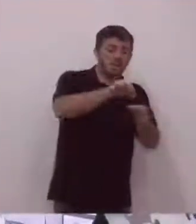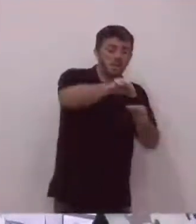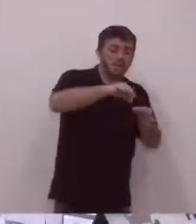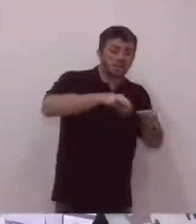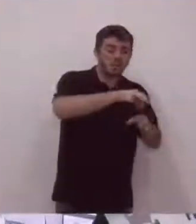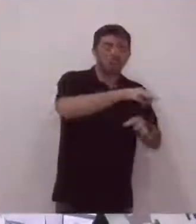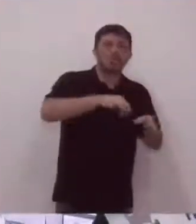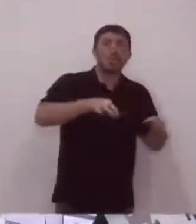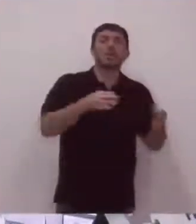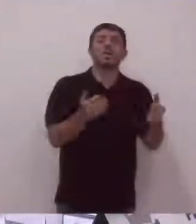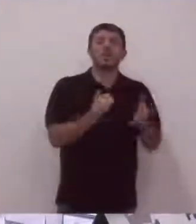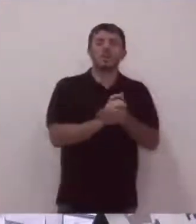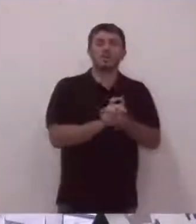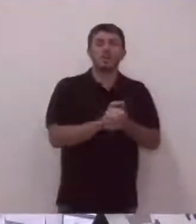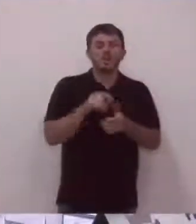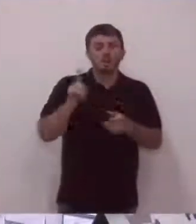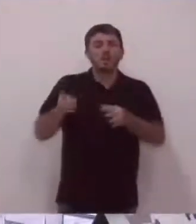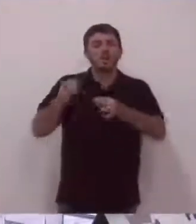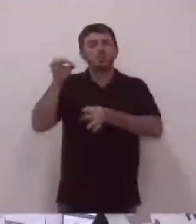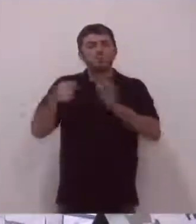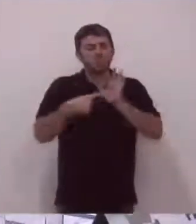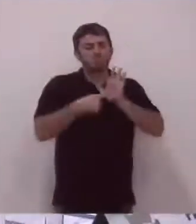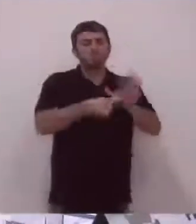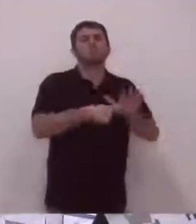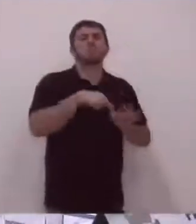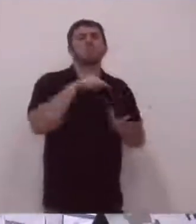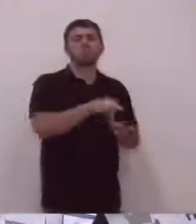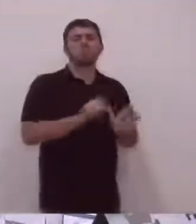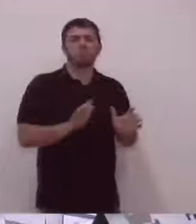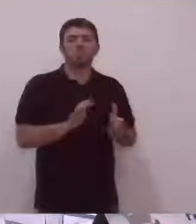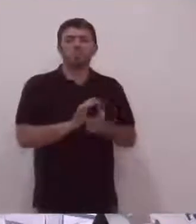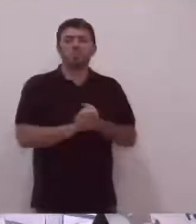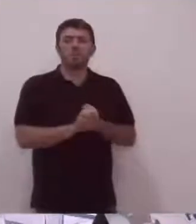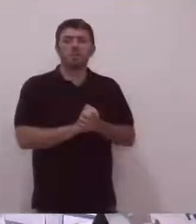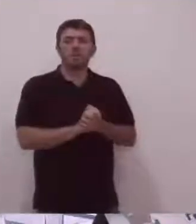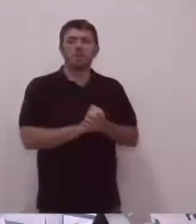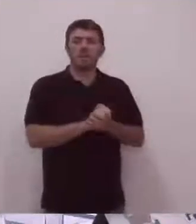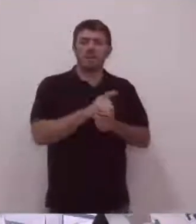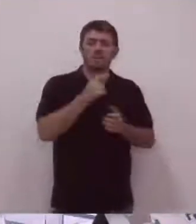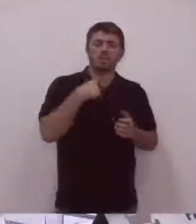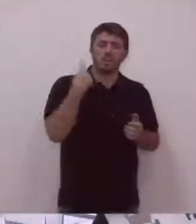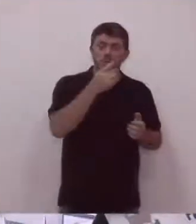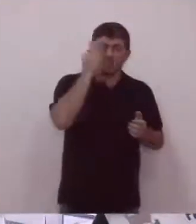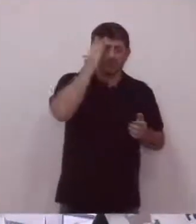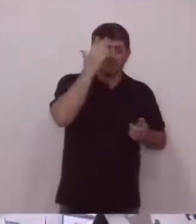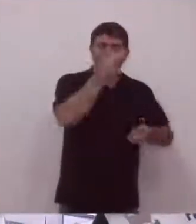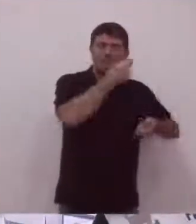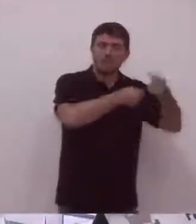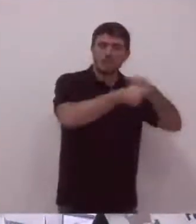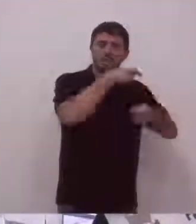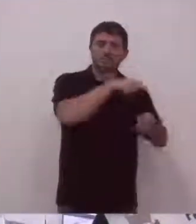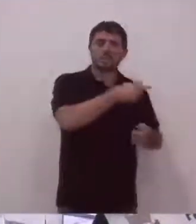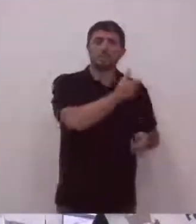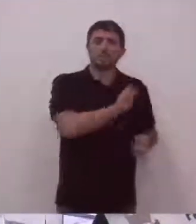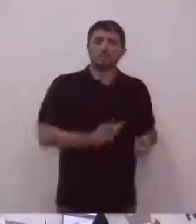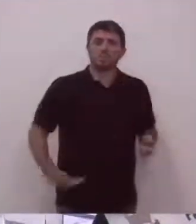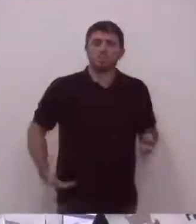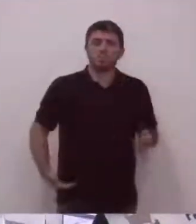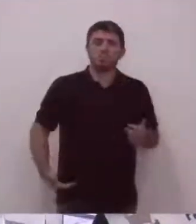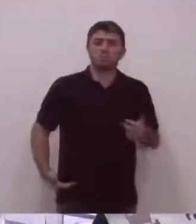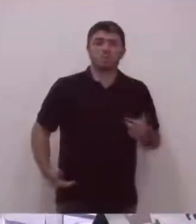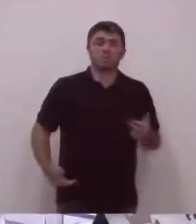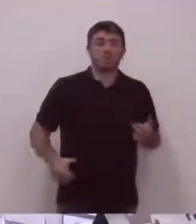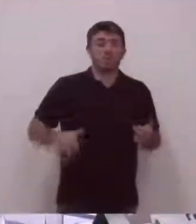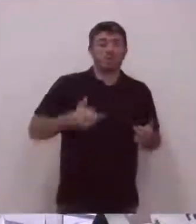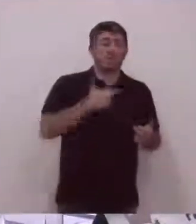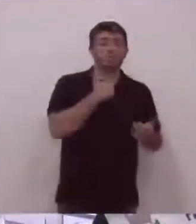ali para se apontar, né? A administração pública, de fato, ela não pode errar, a gente sabe disso, é fato. Mas não está imune ao erro. Todos nós